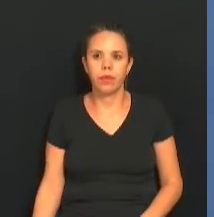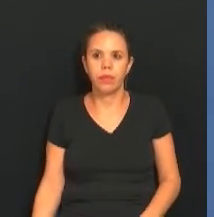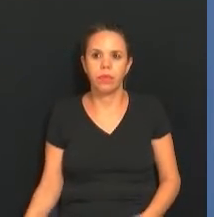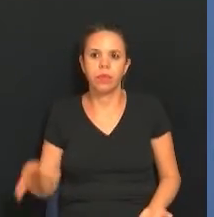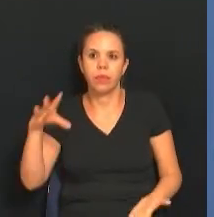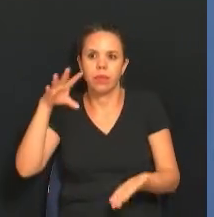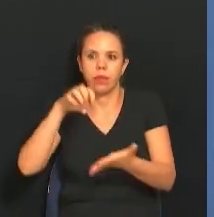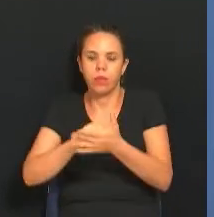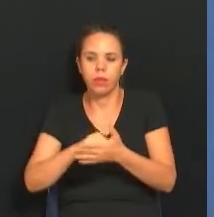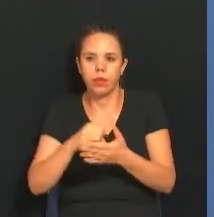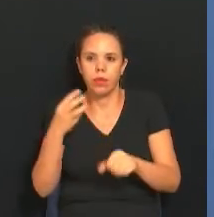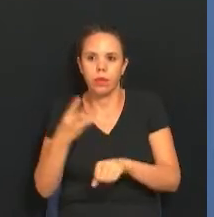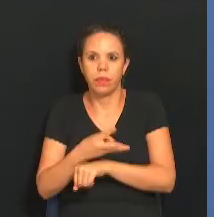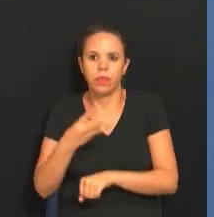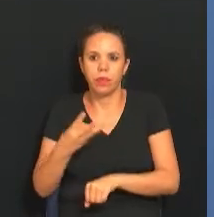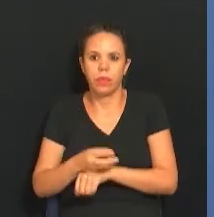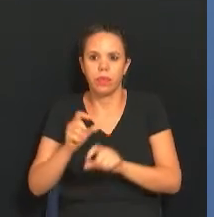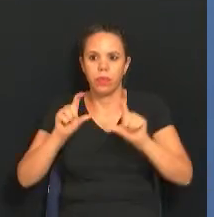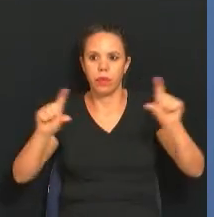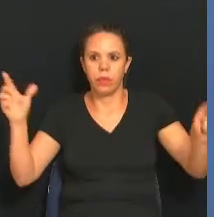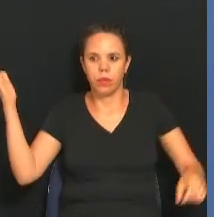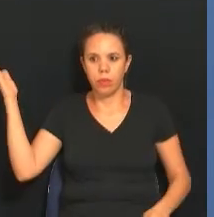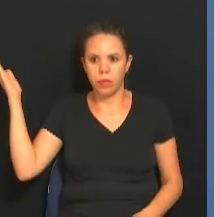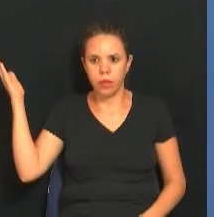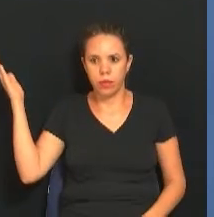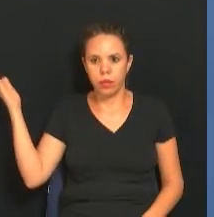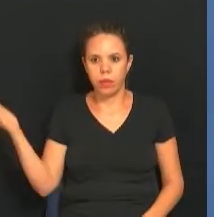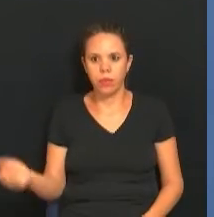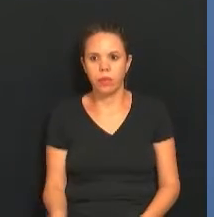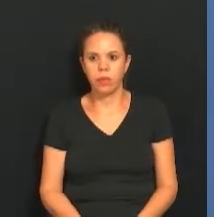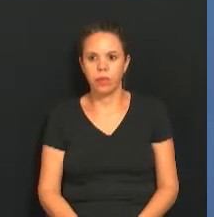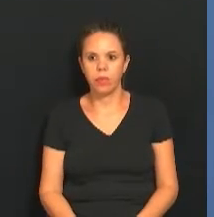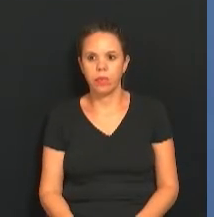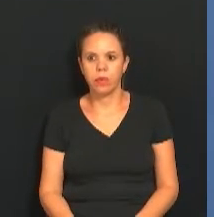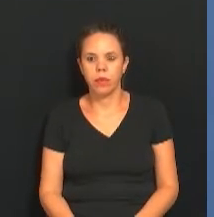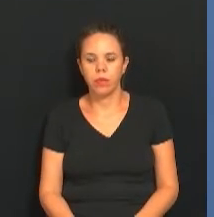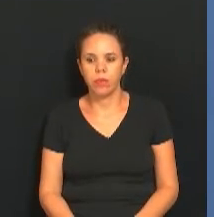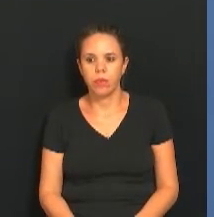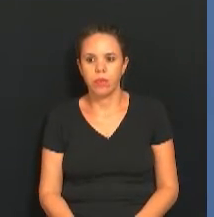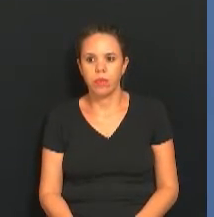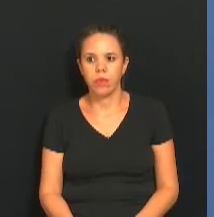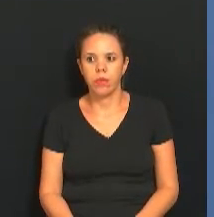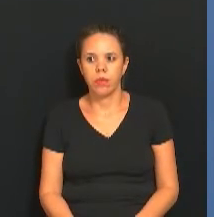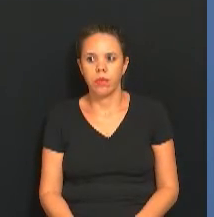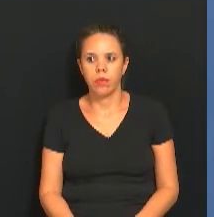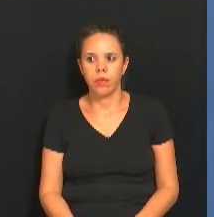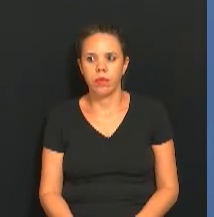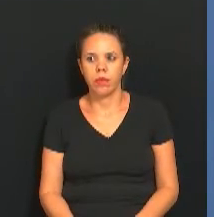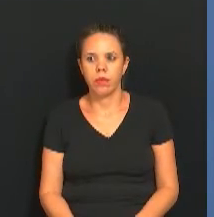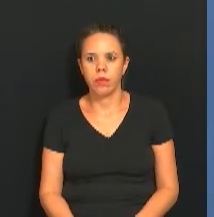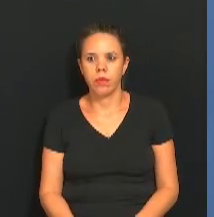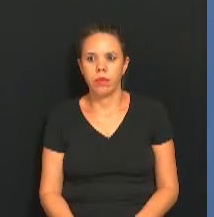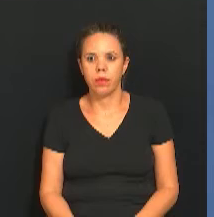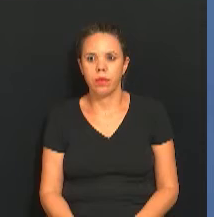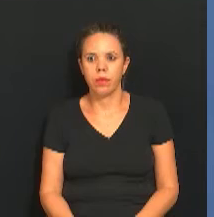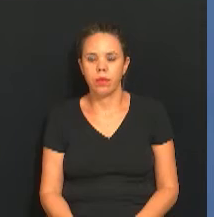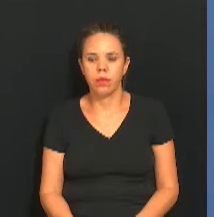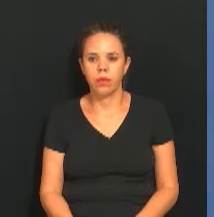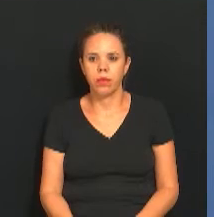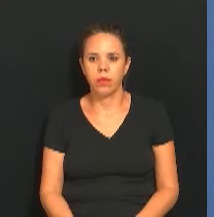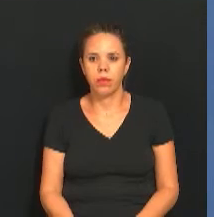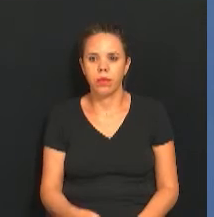fazer a inscrição pelo WhatsApp lá do Instituto que é o 1998 301 541 a